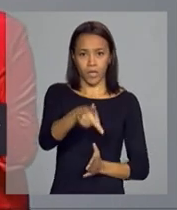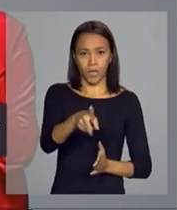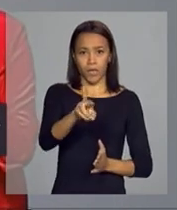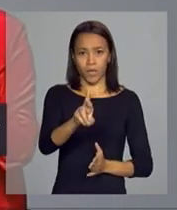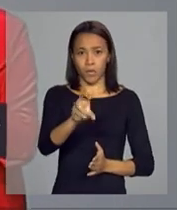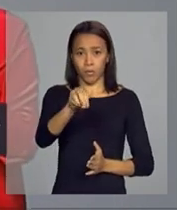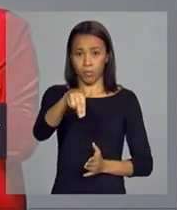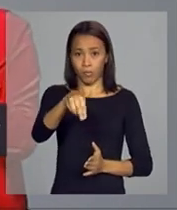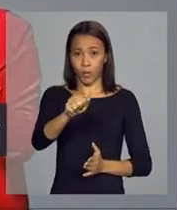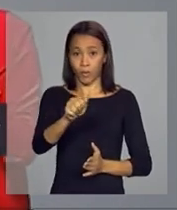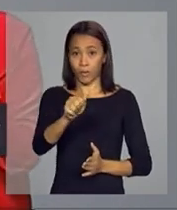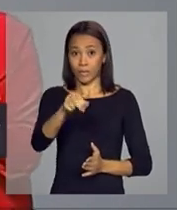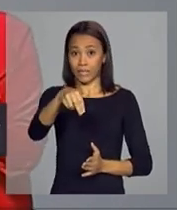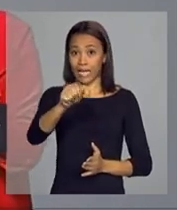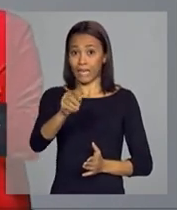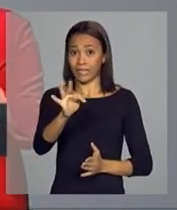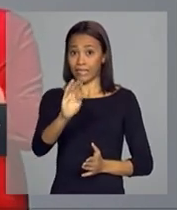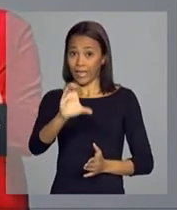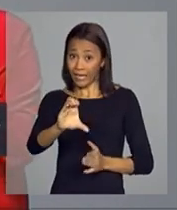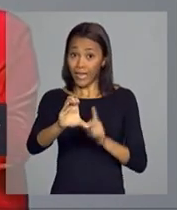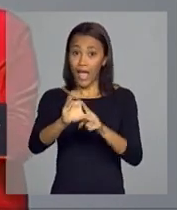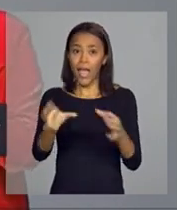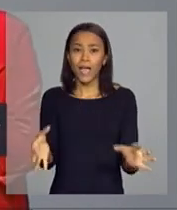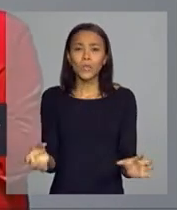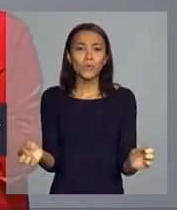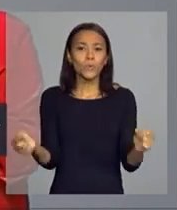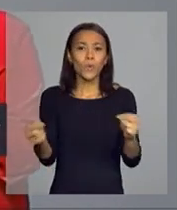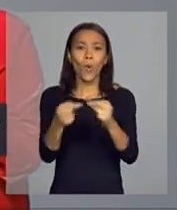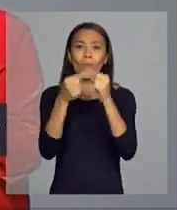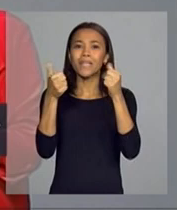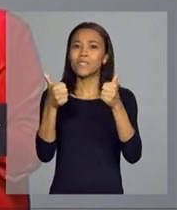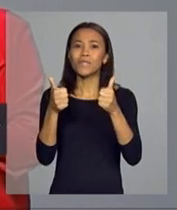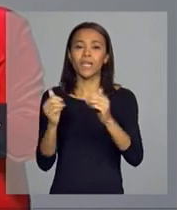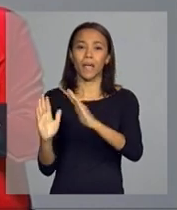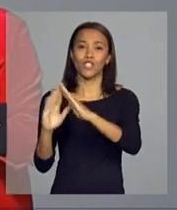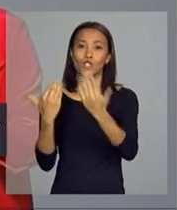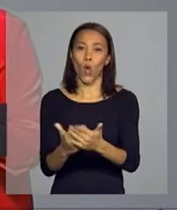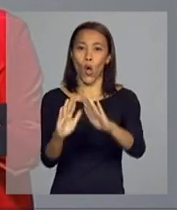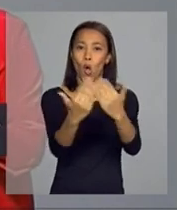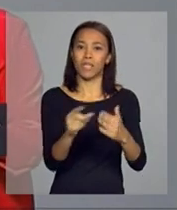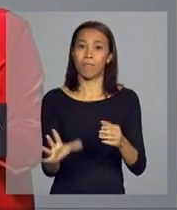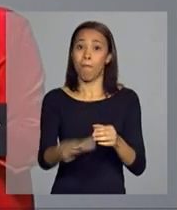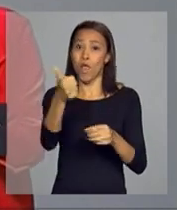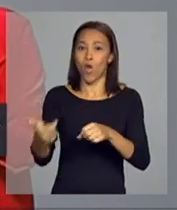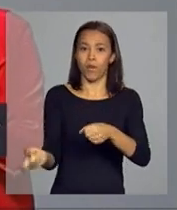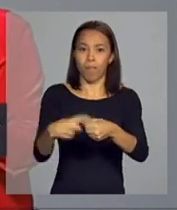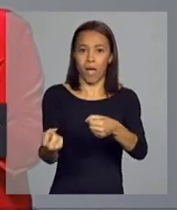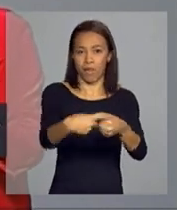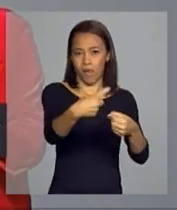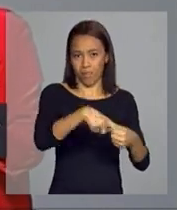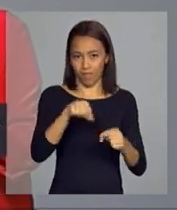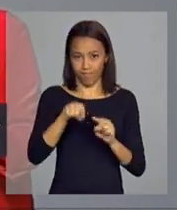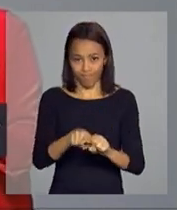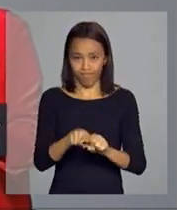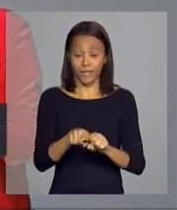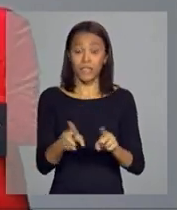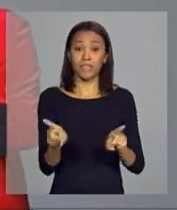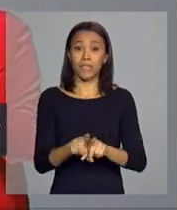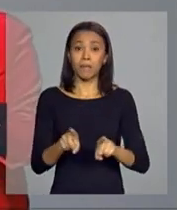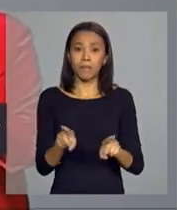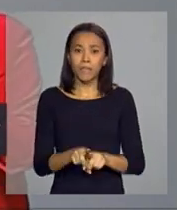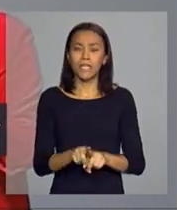o Pronatec é uma combinação das melhores escolas. Primeiro, da